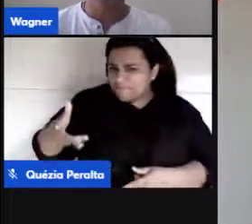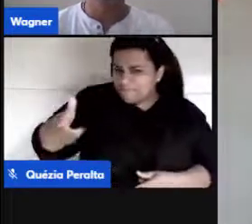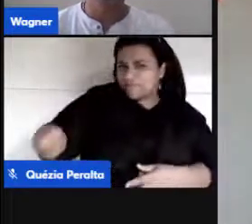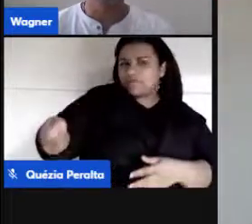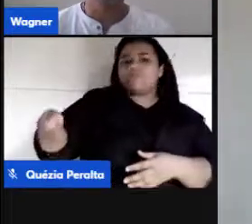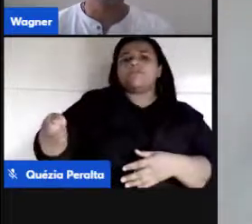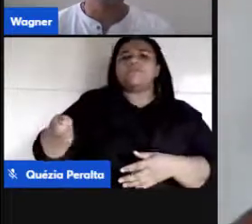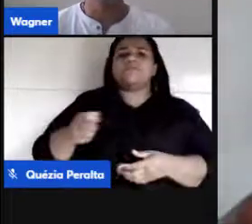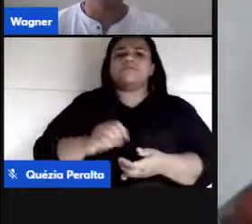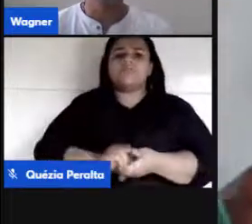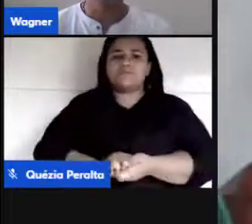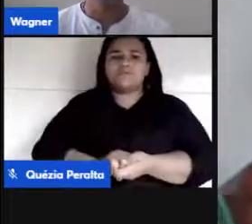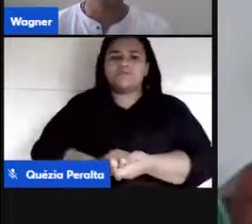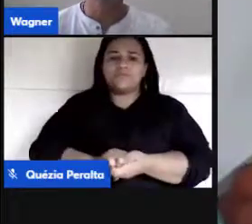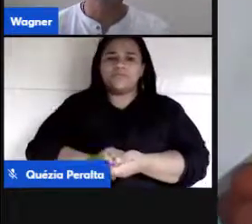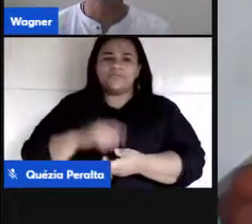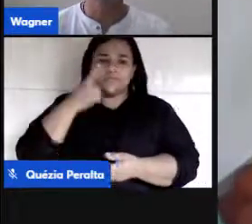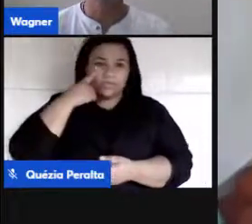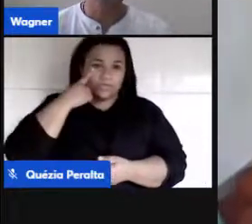membros inferiores